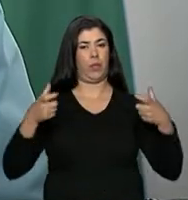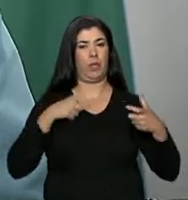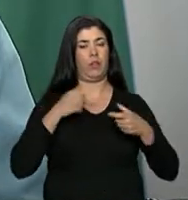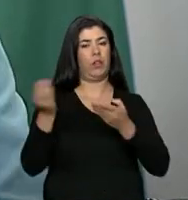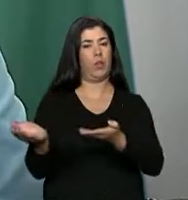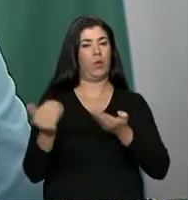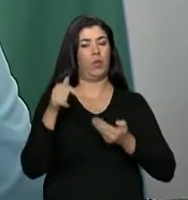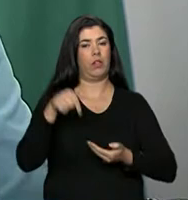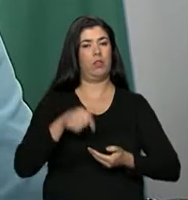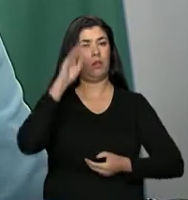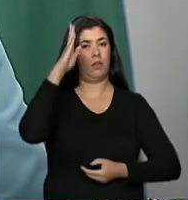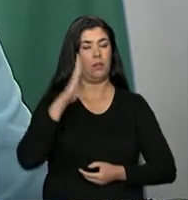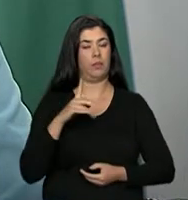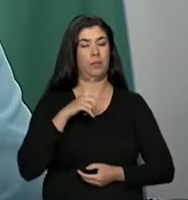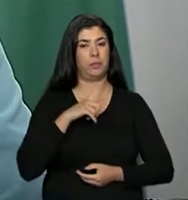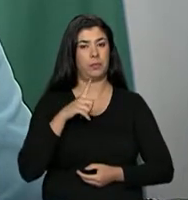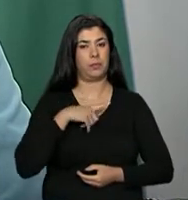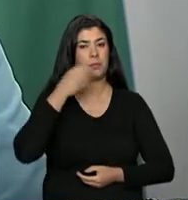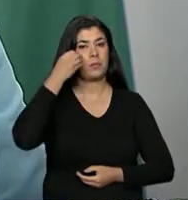para o Brasil, né,